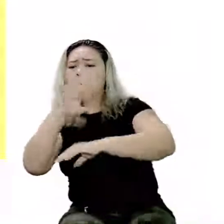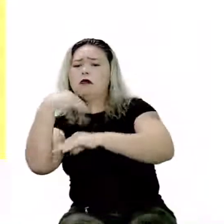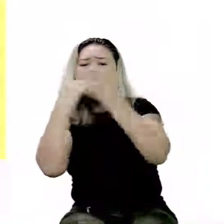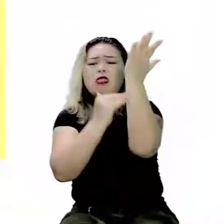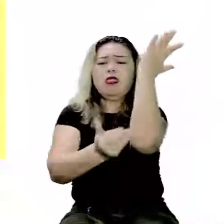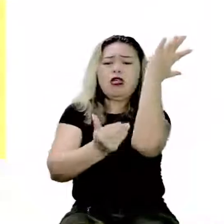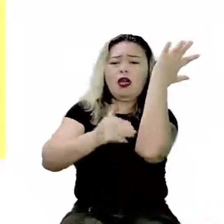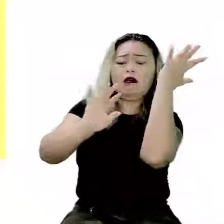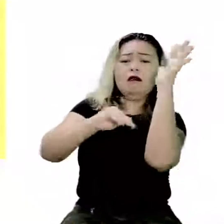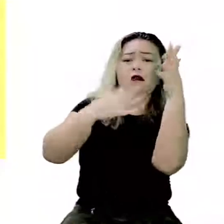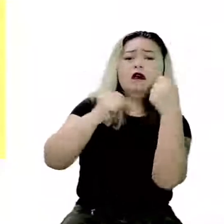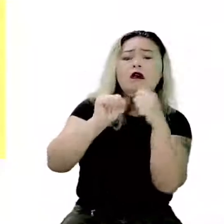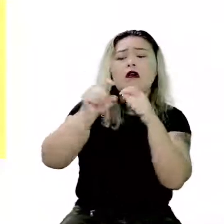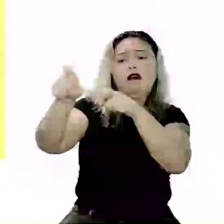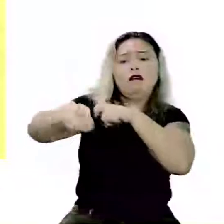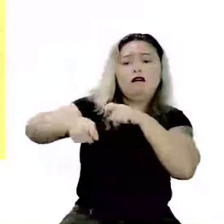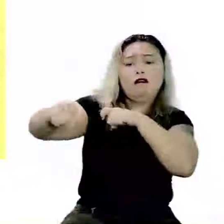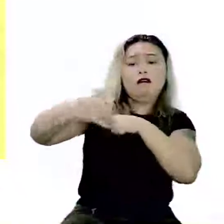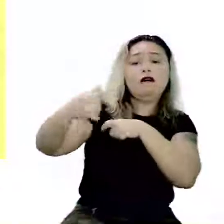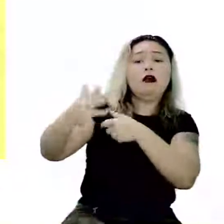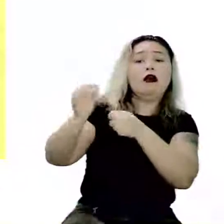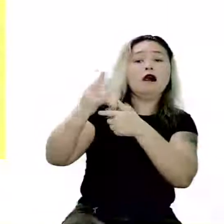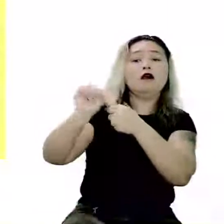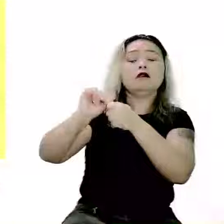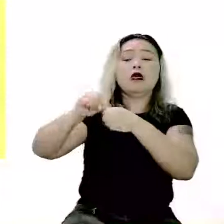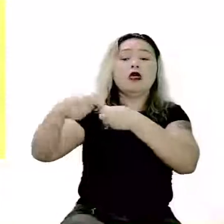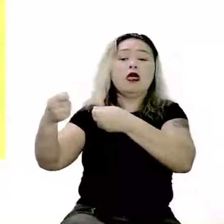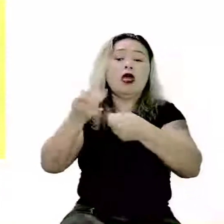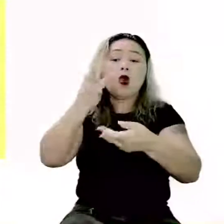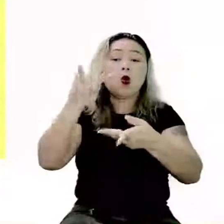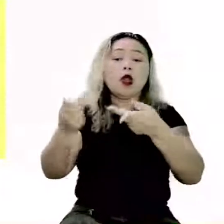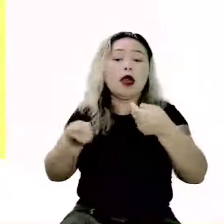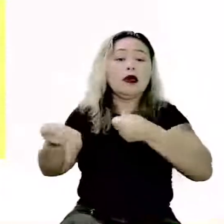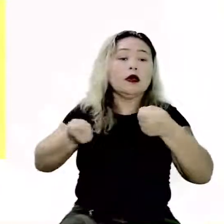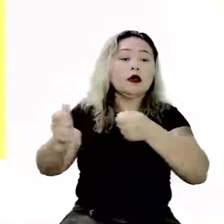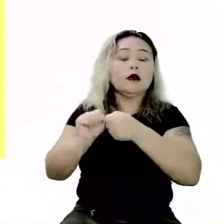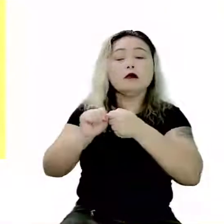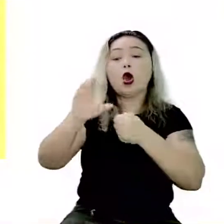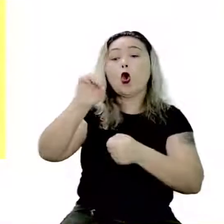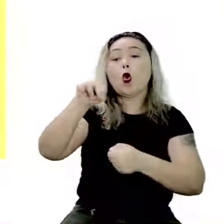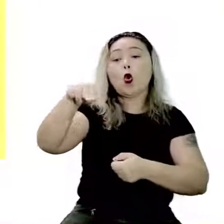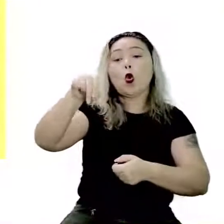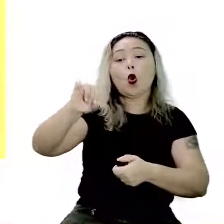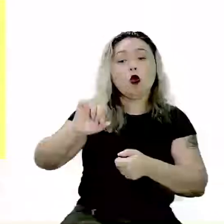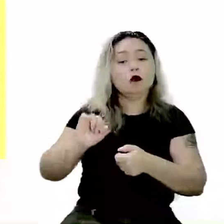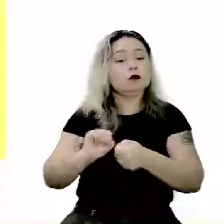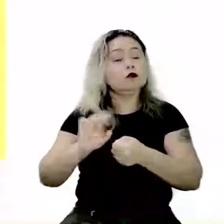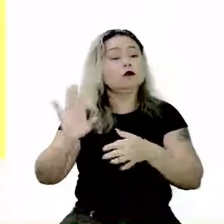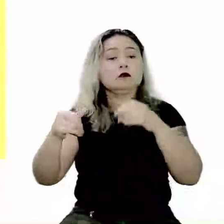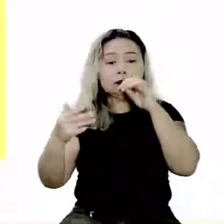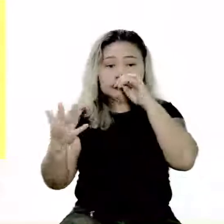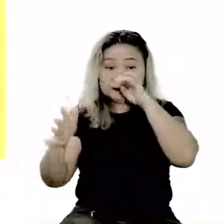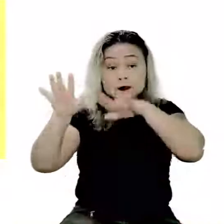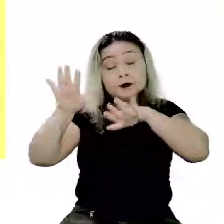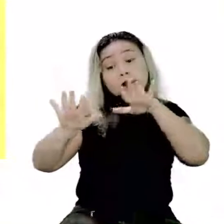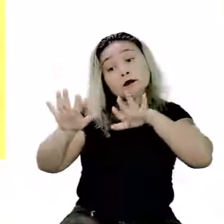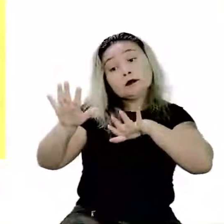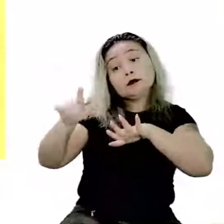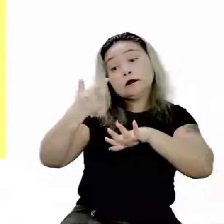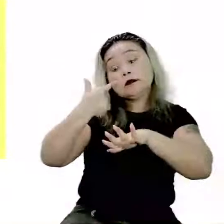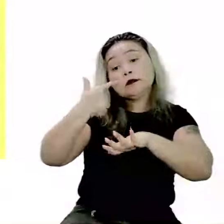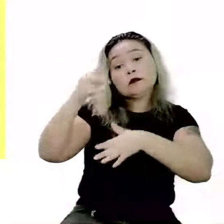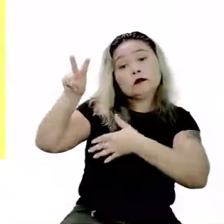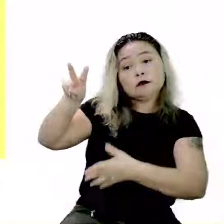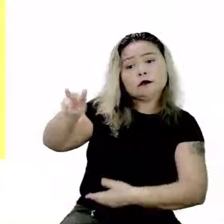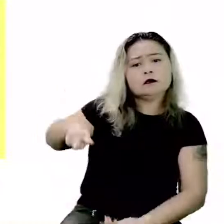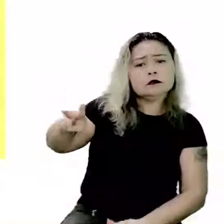Madeireiros, fazendeiros, garimpeiros e os colonos. E aí vocês vão ler